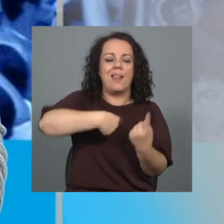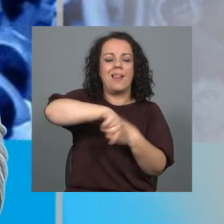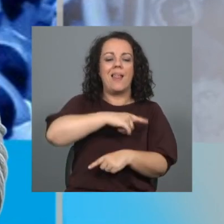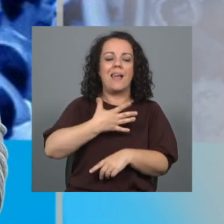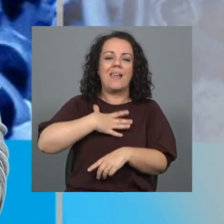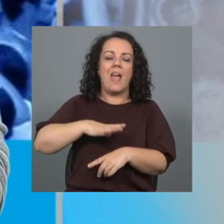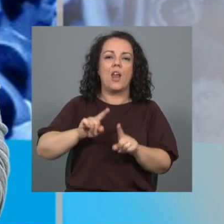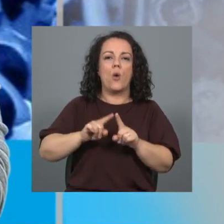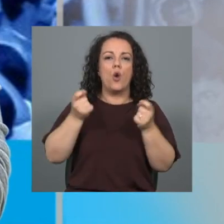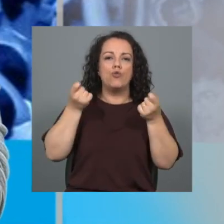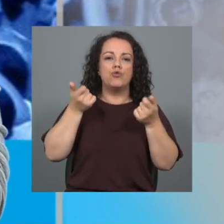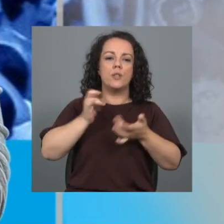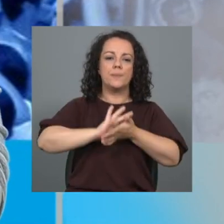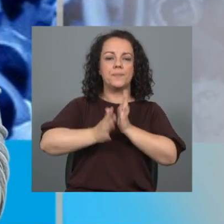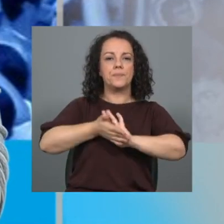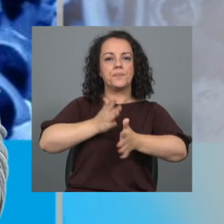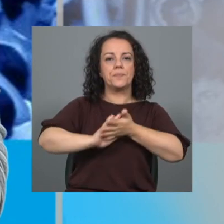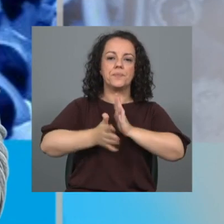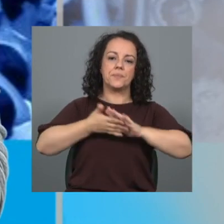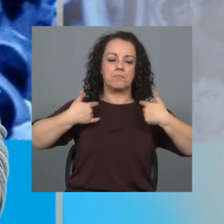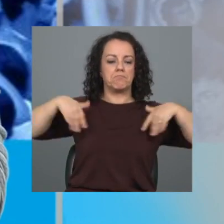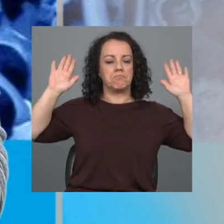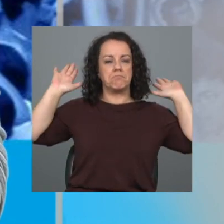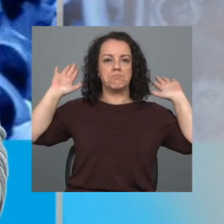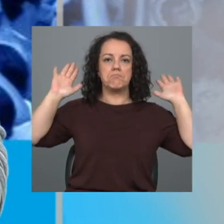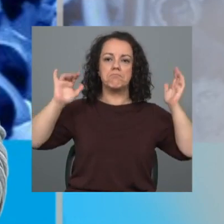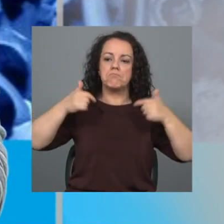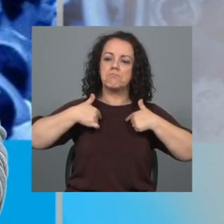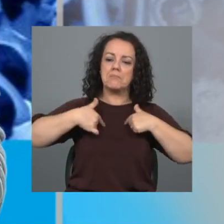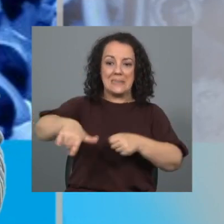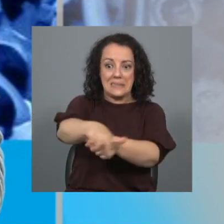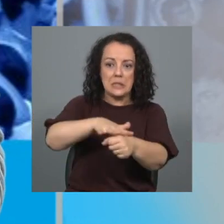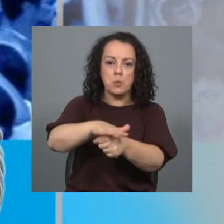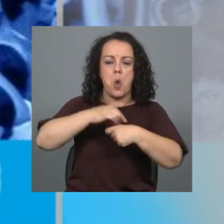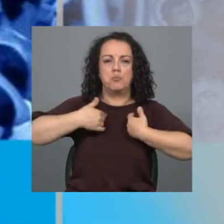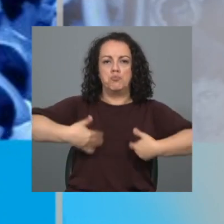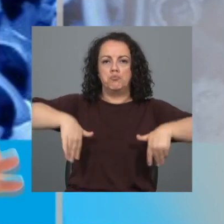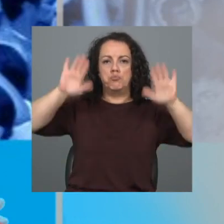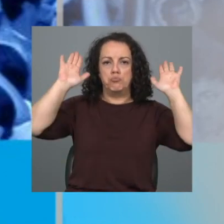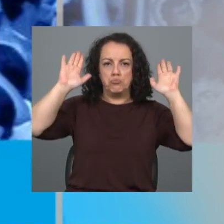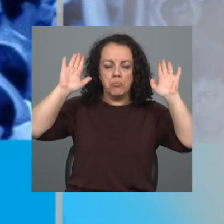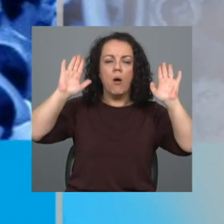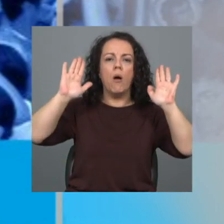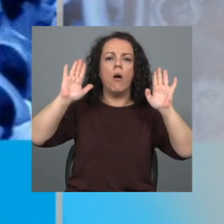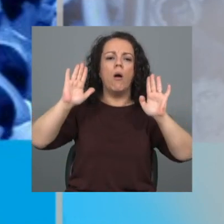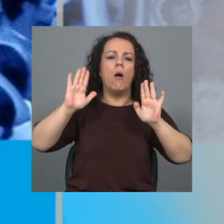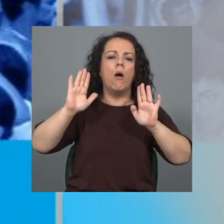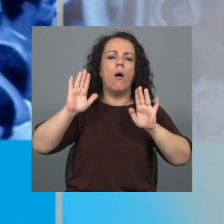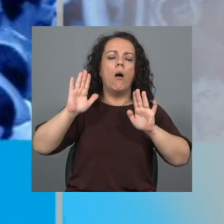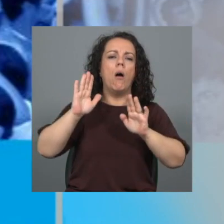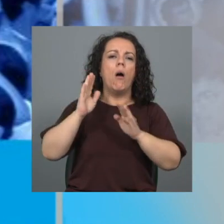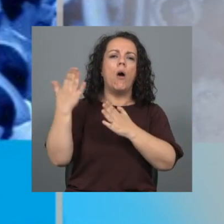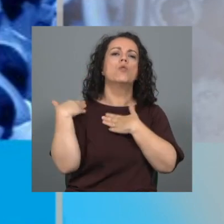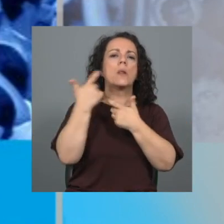lavar as mãos de toda esta situação, remetendo quer para os